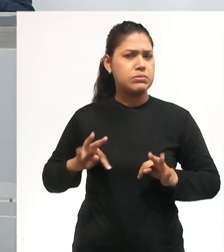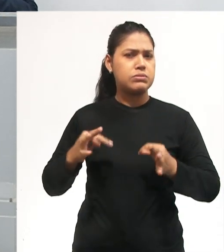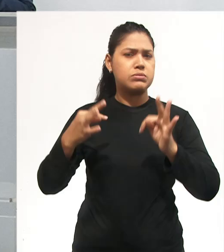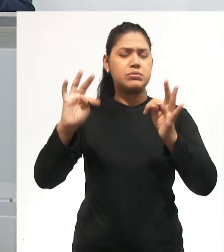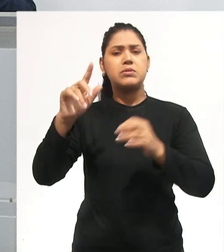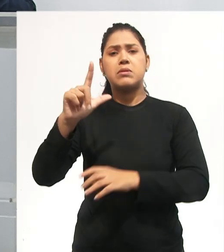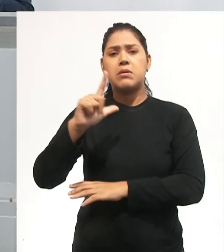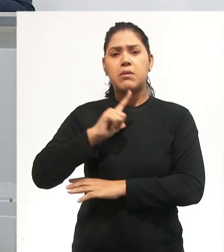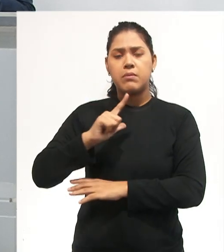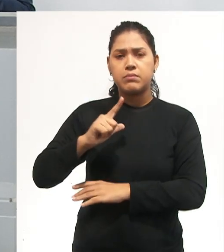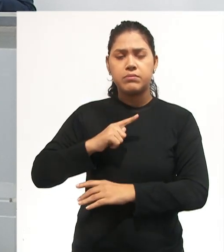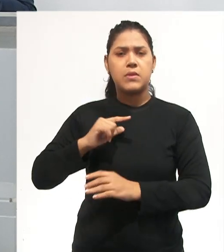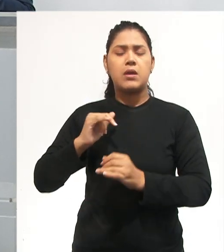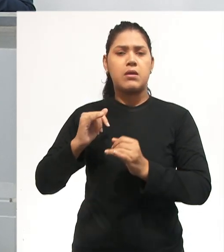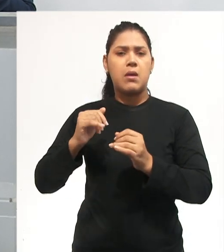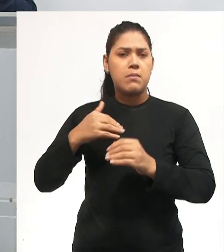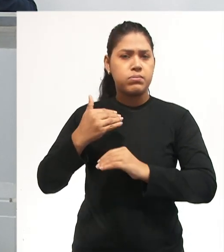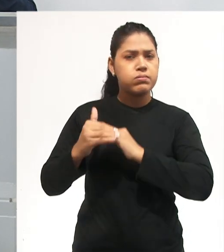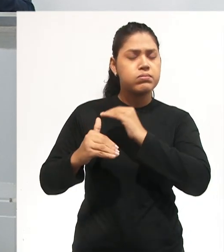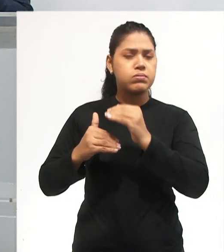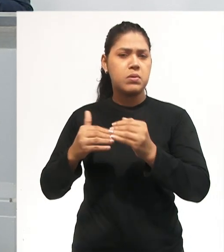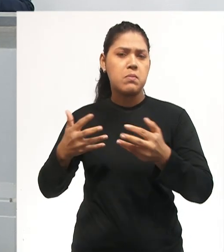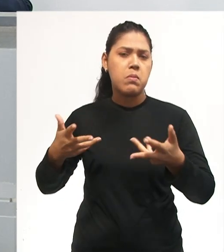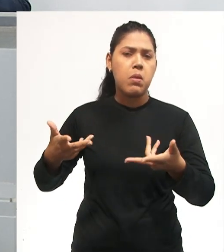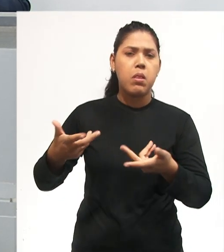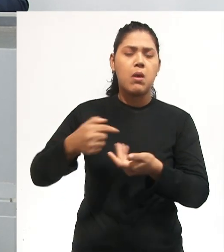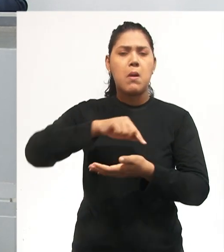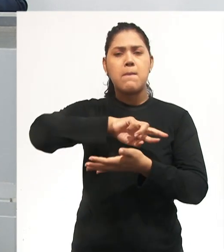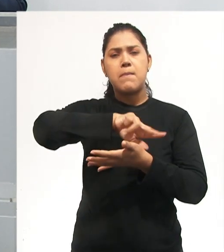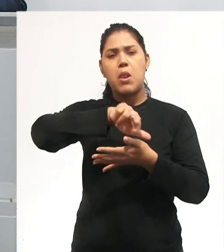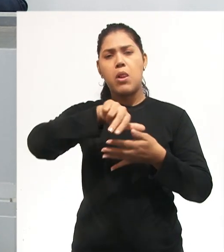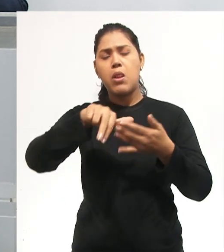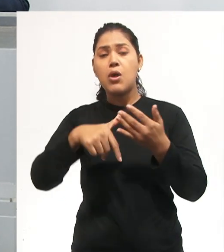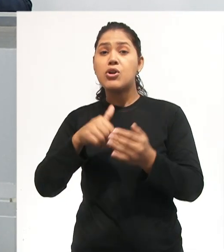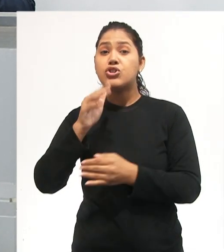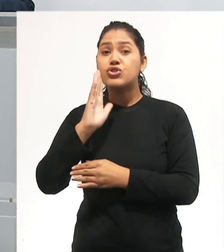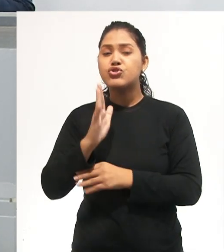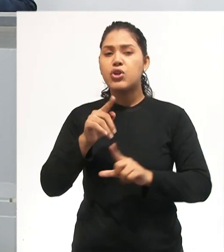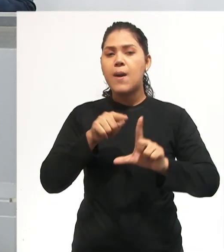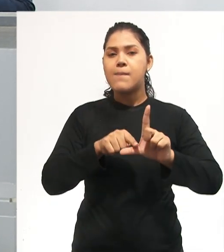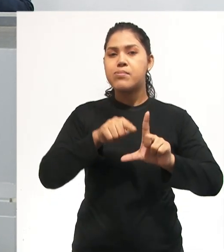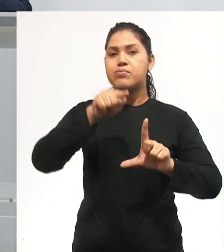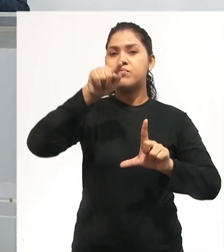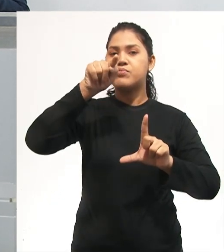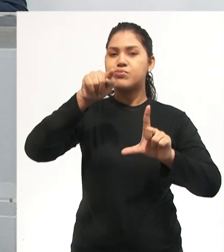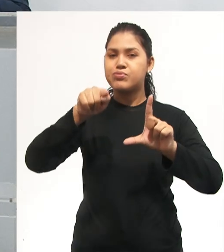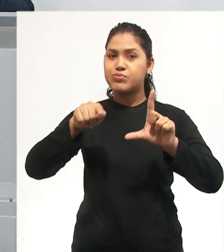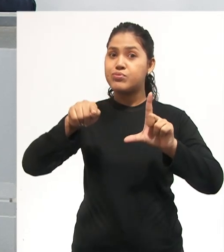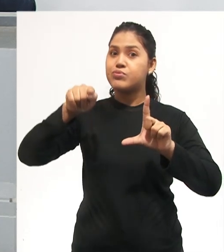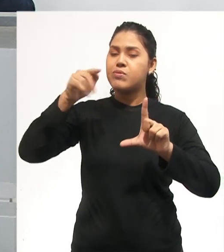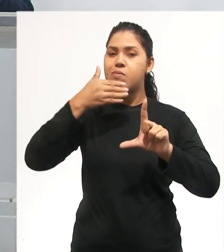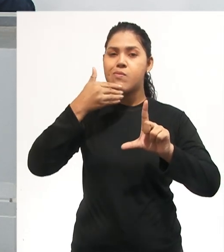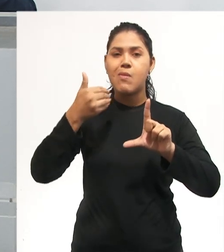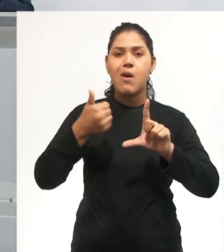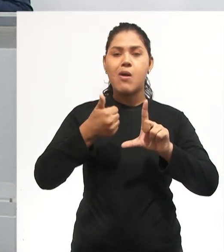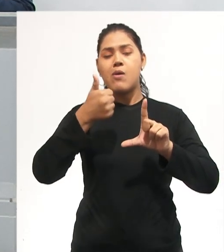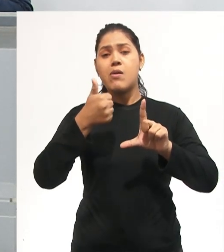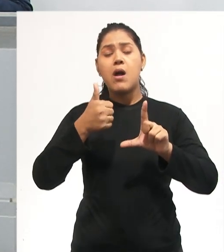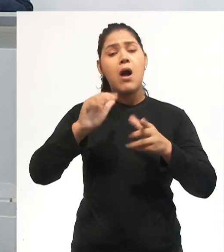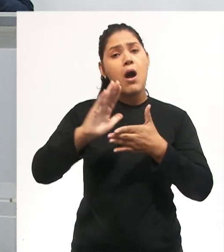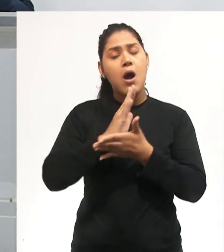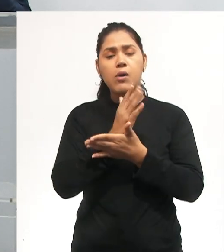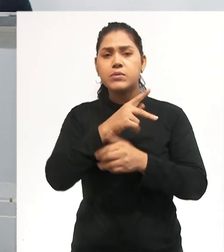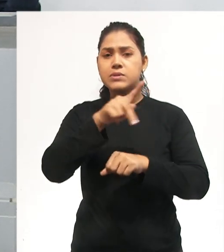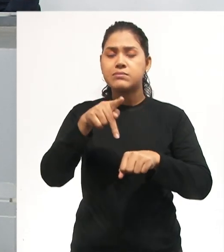internas voltadas para atividades de pesquisa e inovação muito bem desenhadas, né, que favorecem um ambiente de